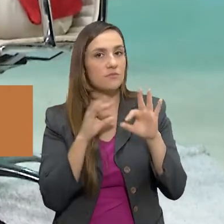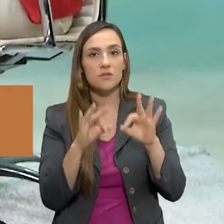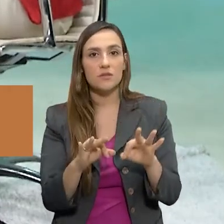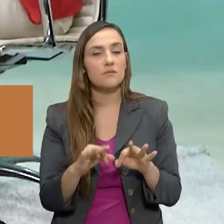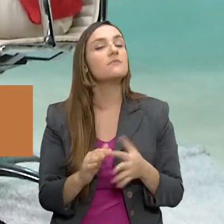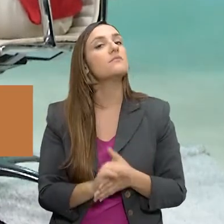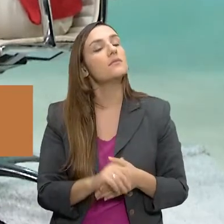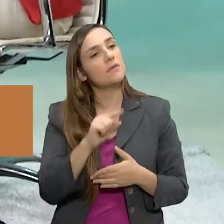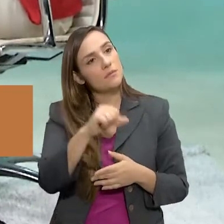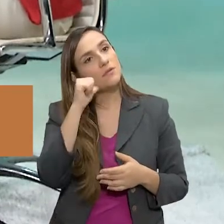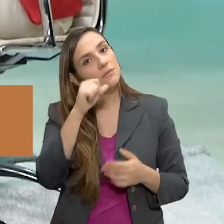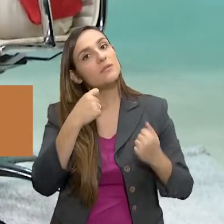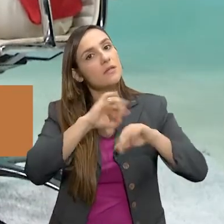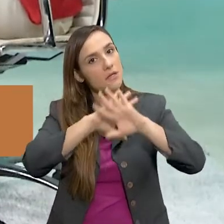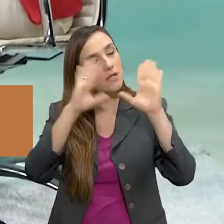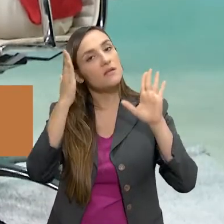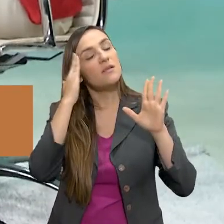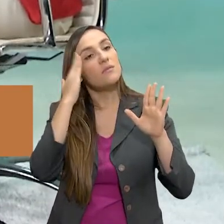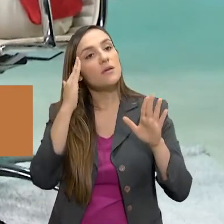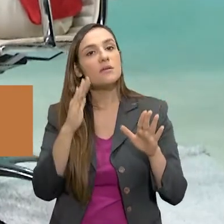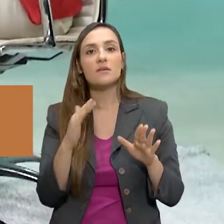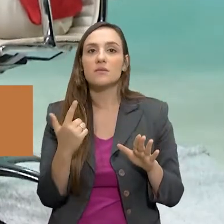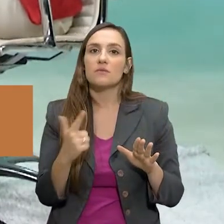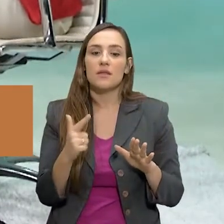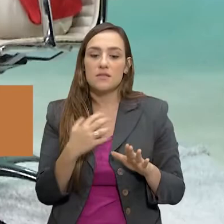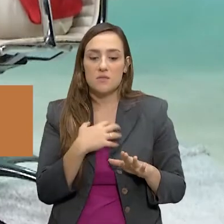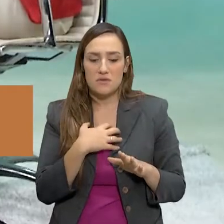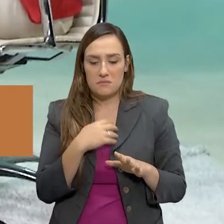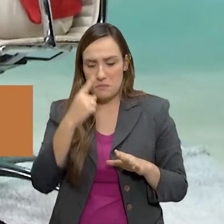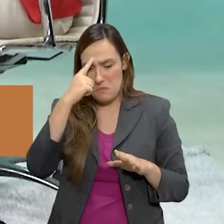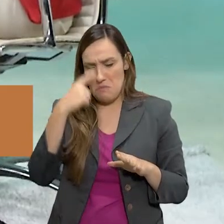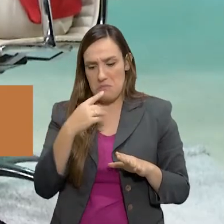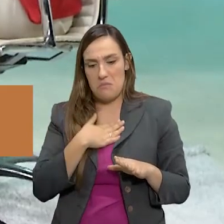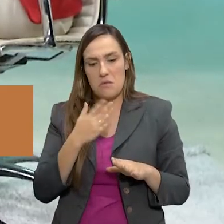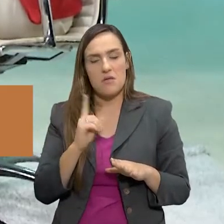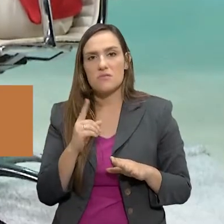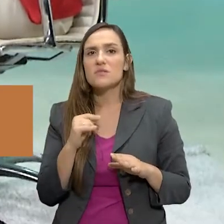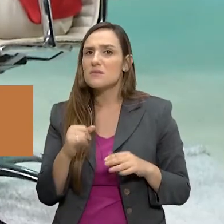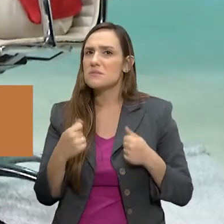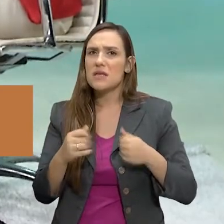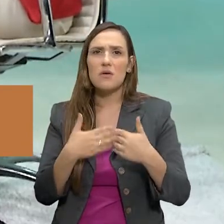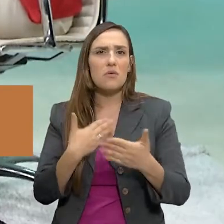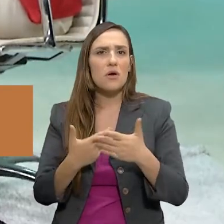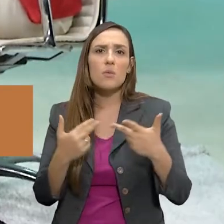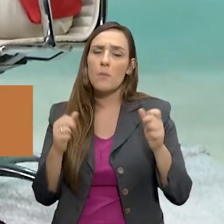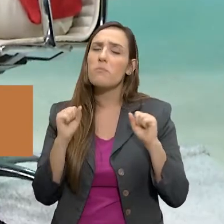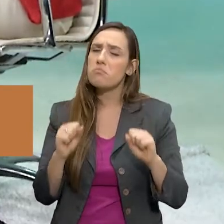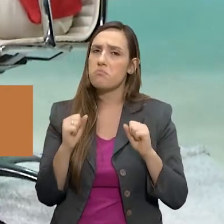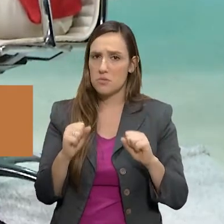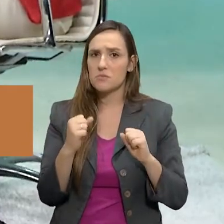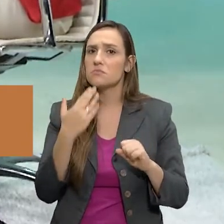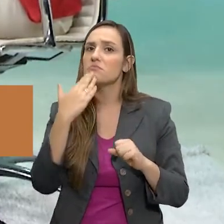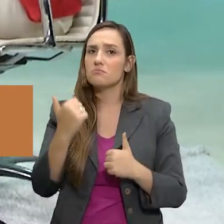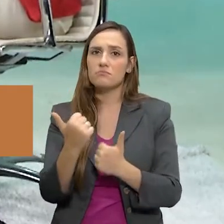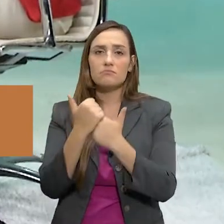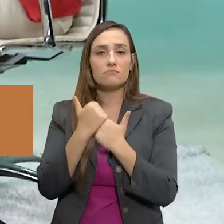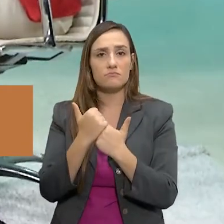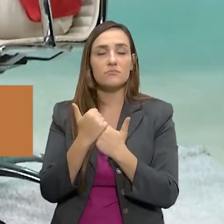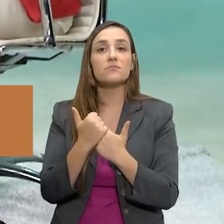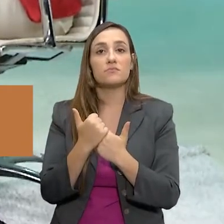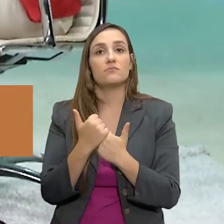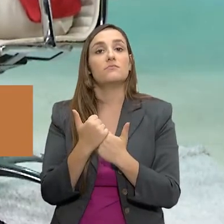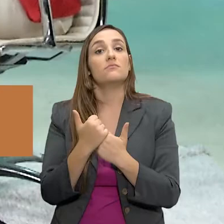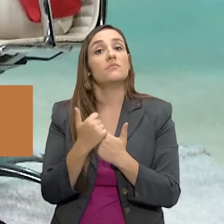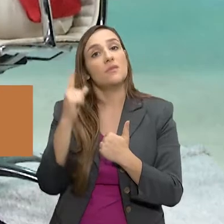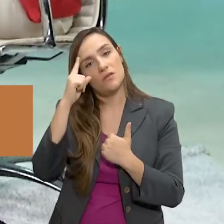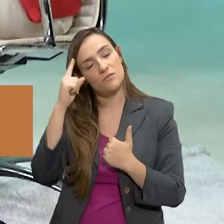entender que existe um lugar para ela, onde ela não vai ser julgada e onde ela vai ser acolhida, quantas vezes ela precisar. Então, esse é um desafio para a gente, porque